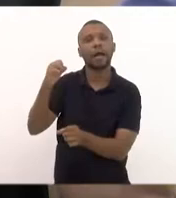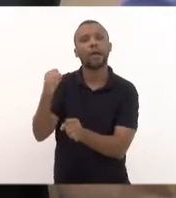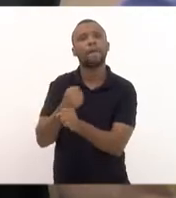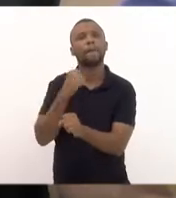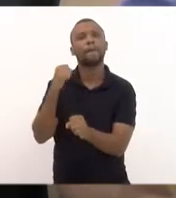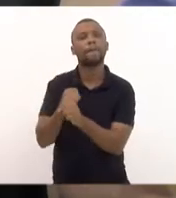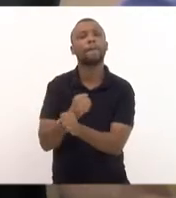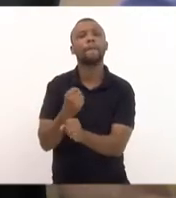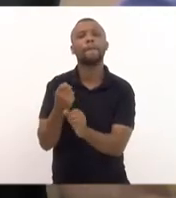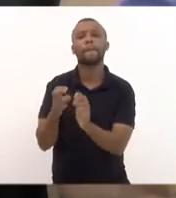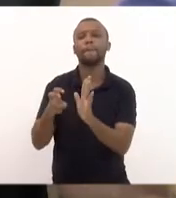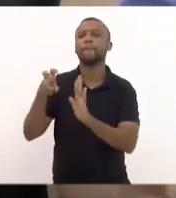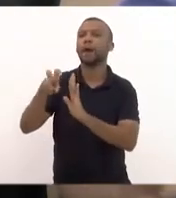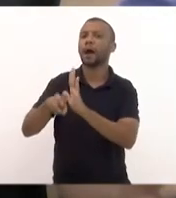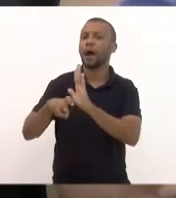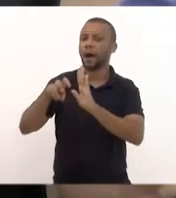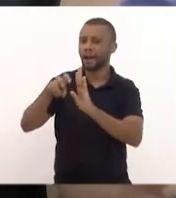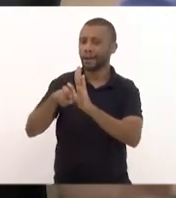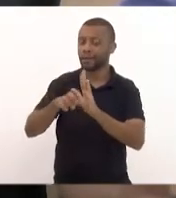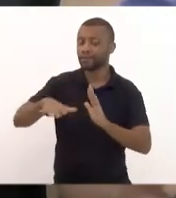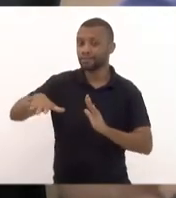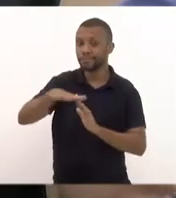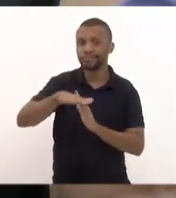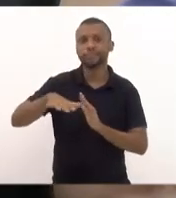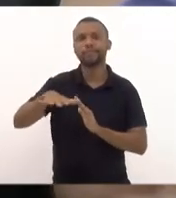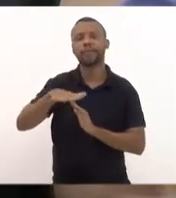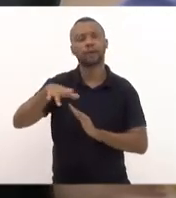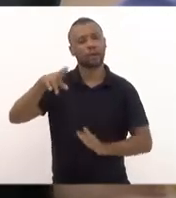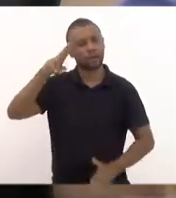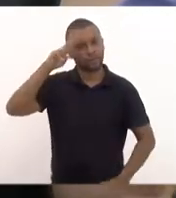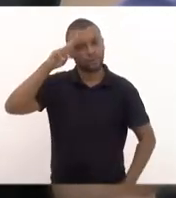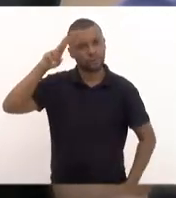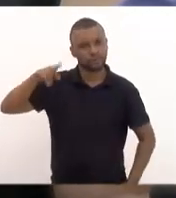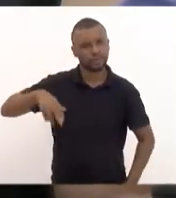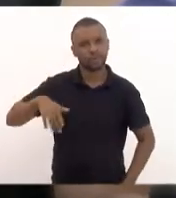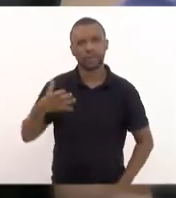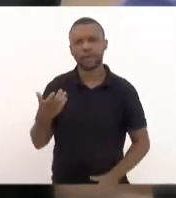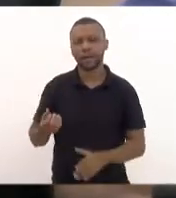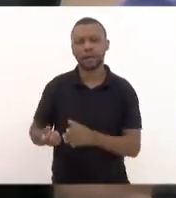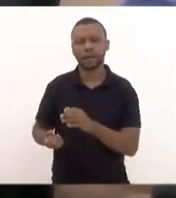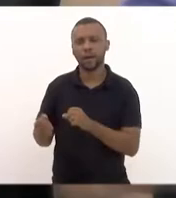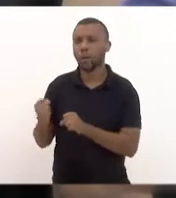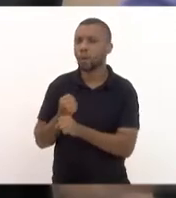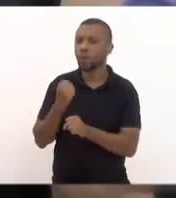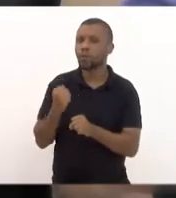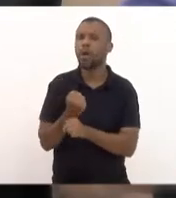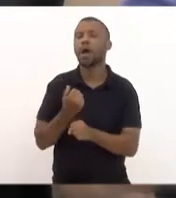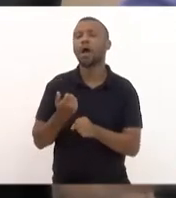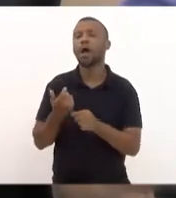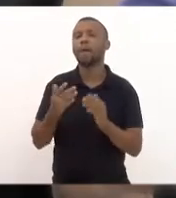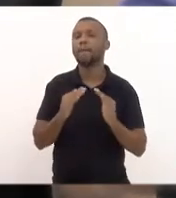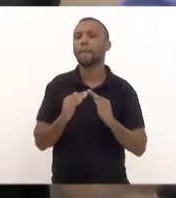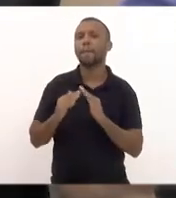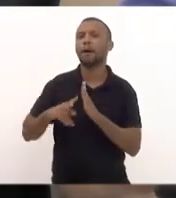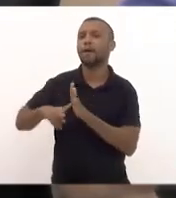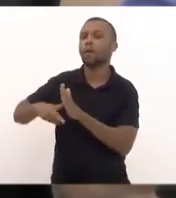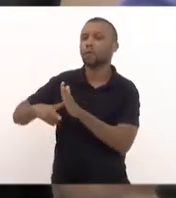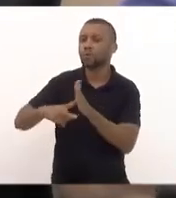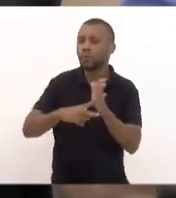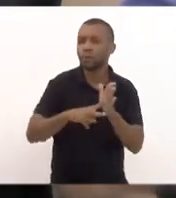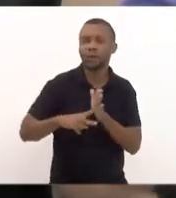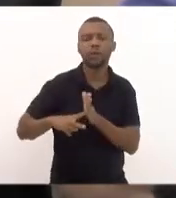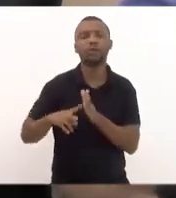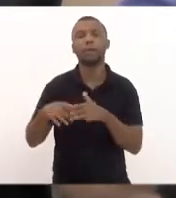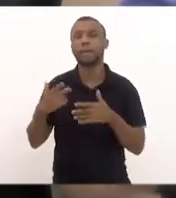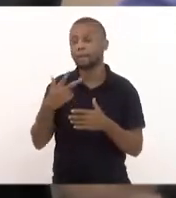lá em Realengo, que é uma área do Exército, o Exército queria fazer ali um condomínio, um conjunto habitacional para classe média e alta, e parece que